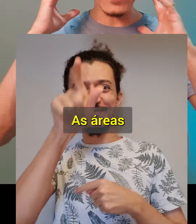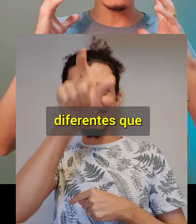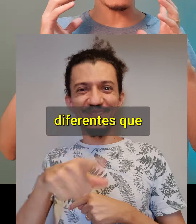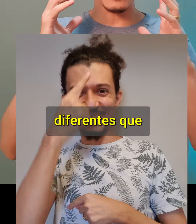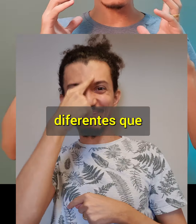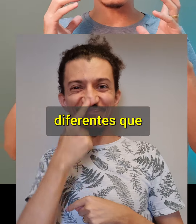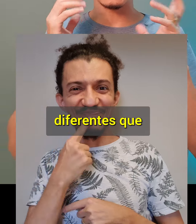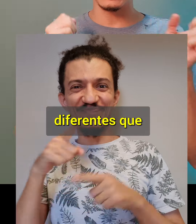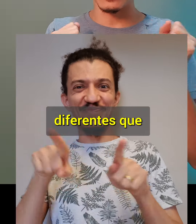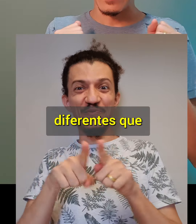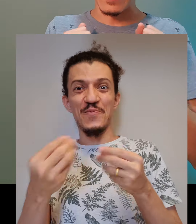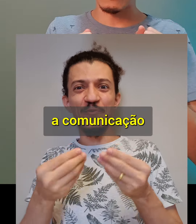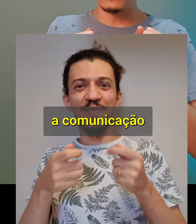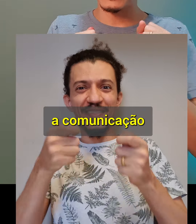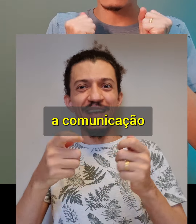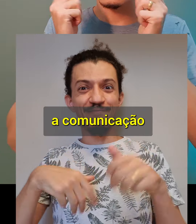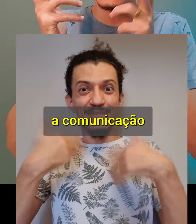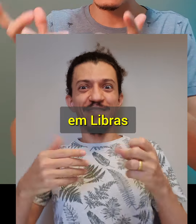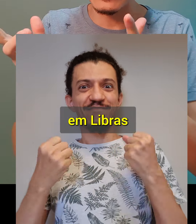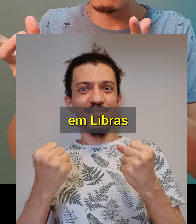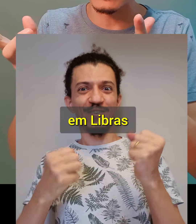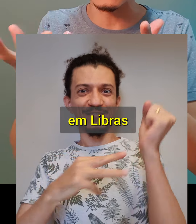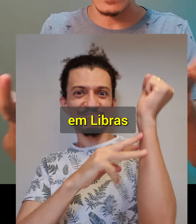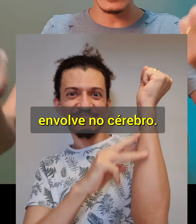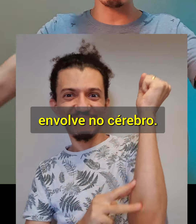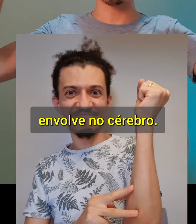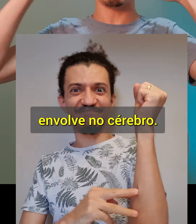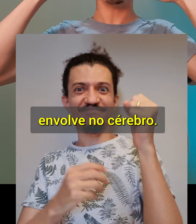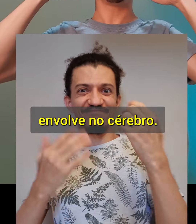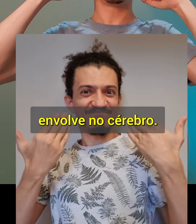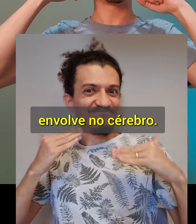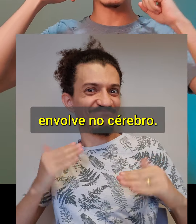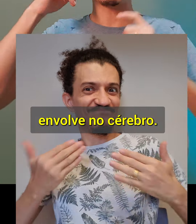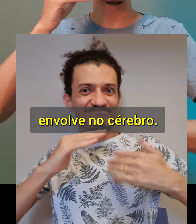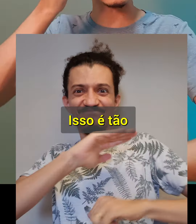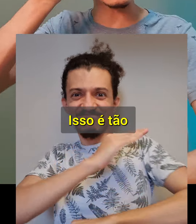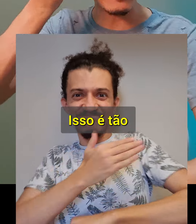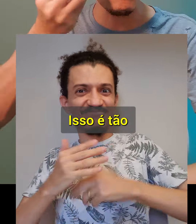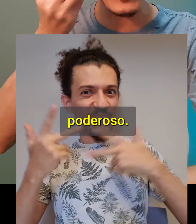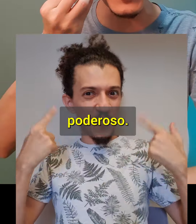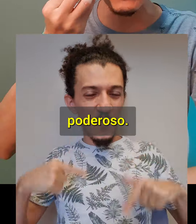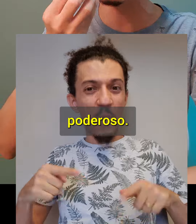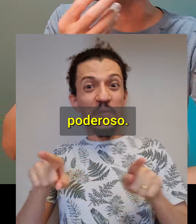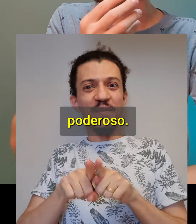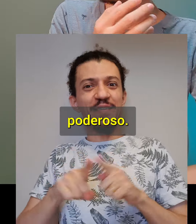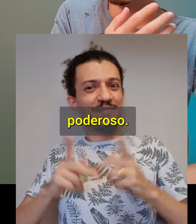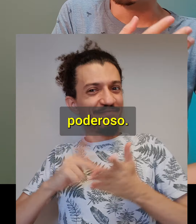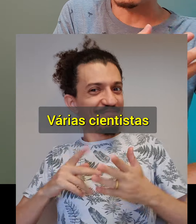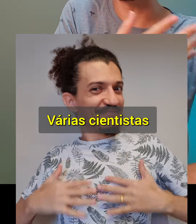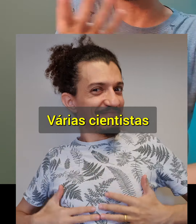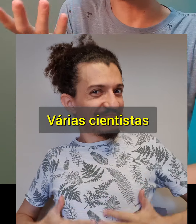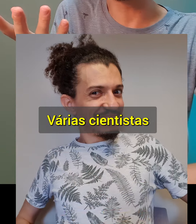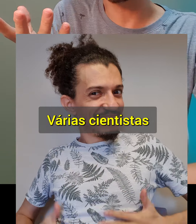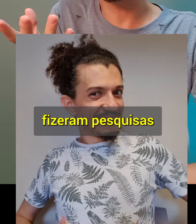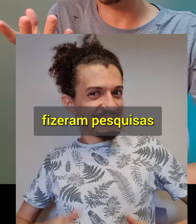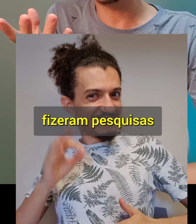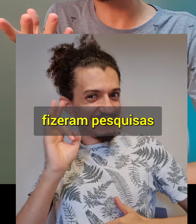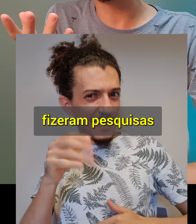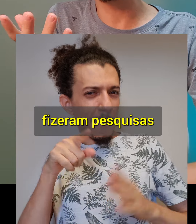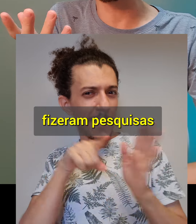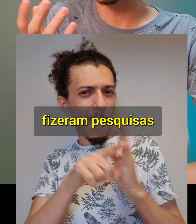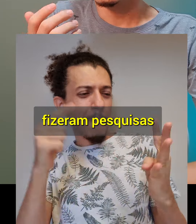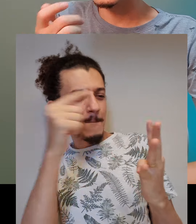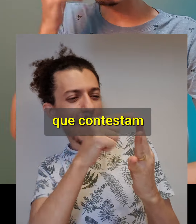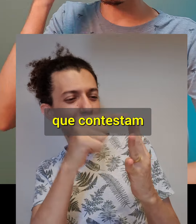As áreas diferentes que a comunicação em Libras envolve no cérebro, isso é tão poderoso. Vários cientistas já